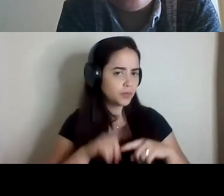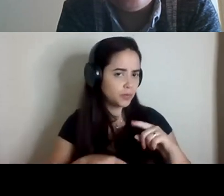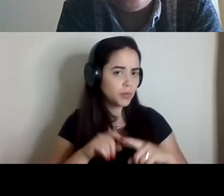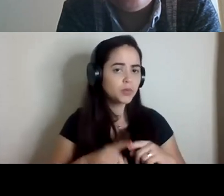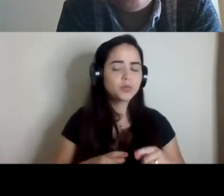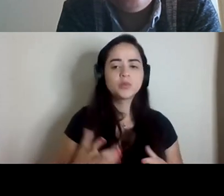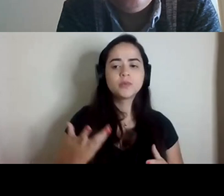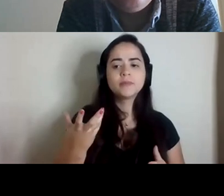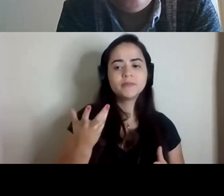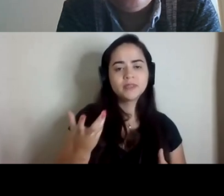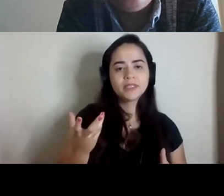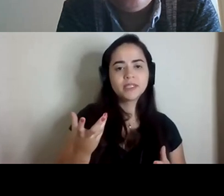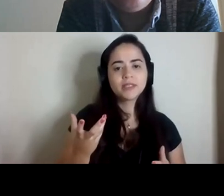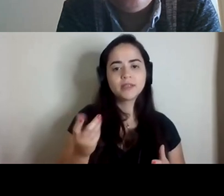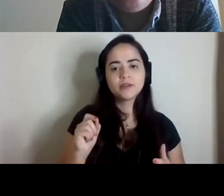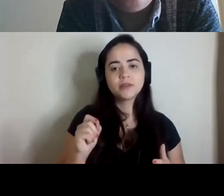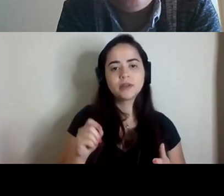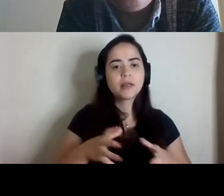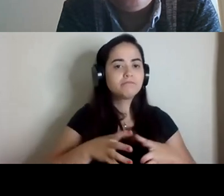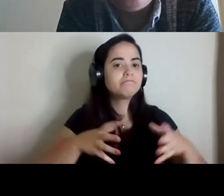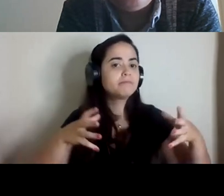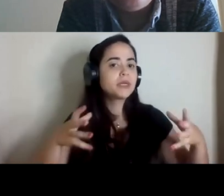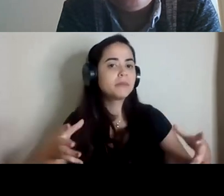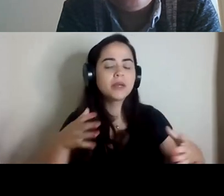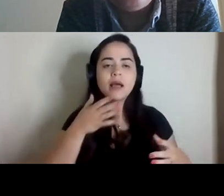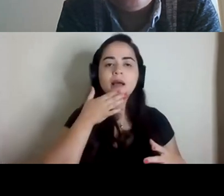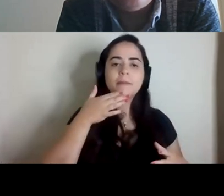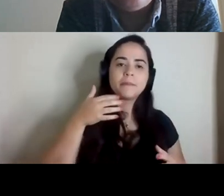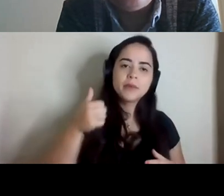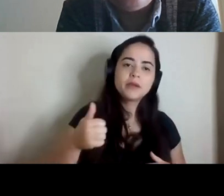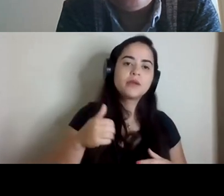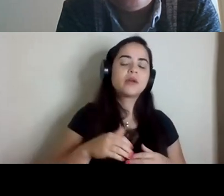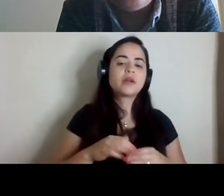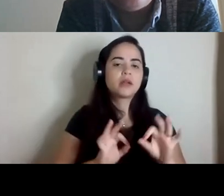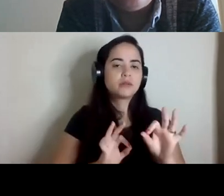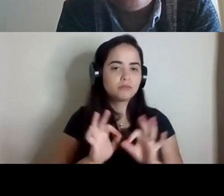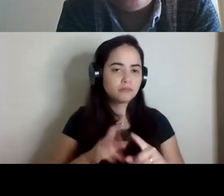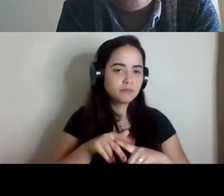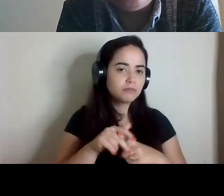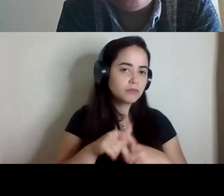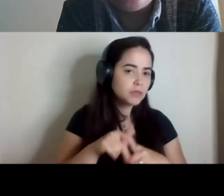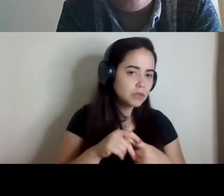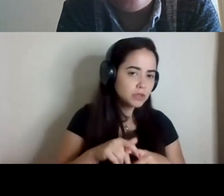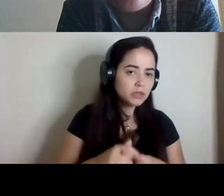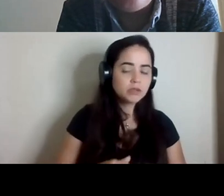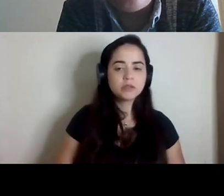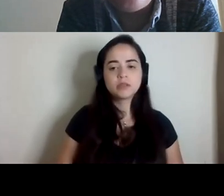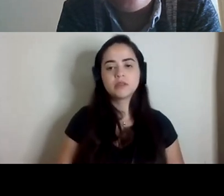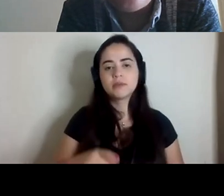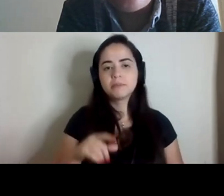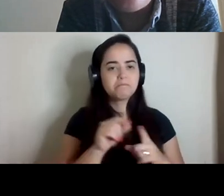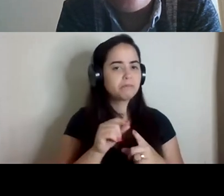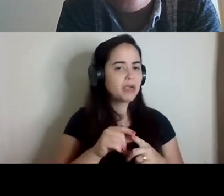vem buscando ampliar e melhorar e aprimorar, né? A gente pode usar aí uma série de